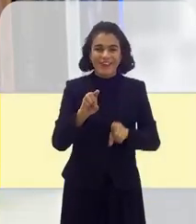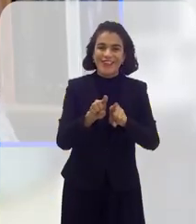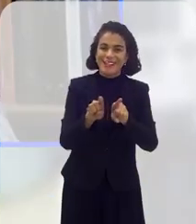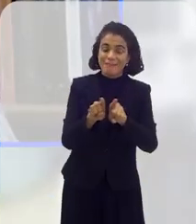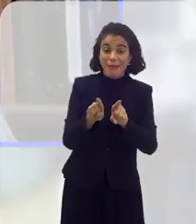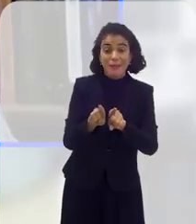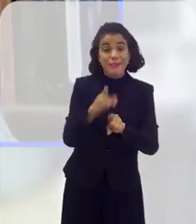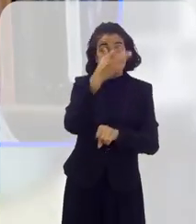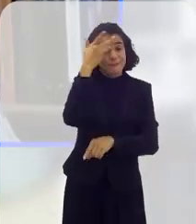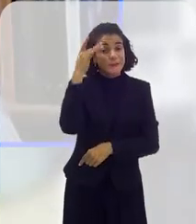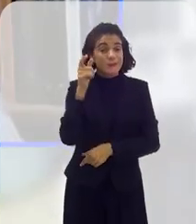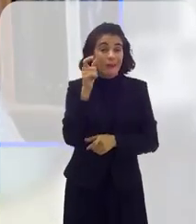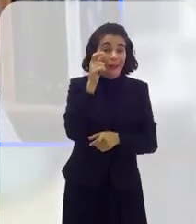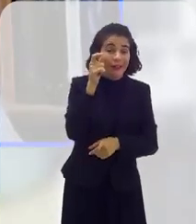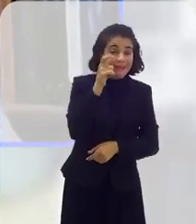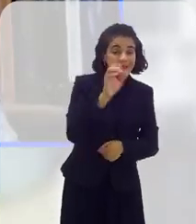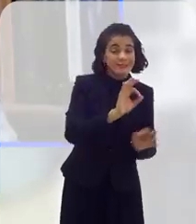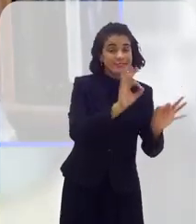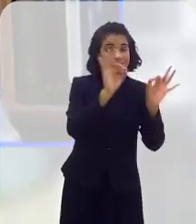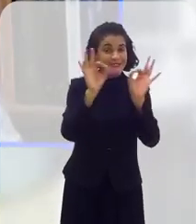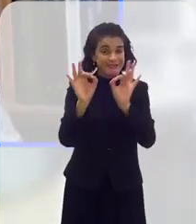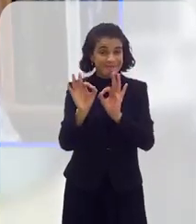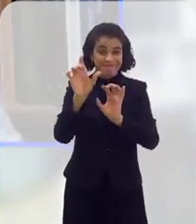para os nossos espectadores.